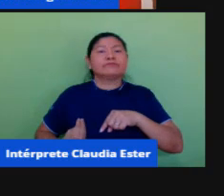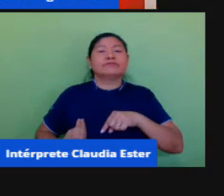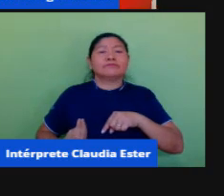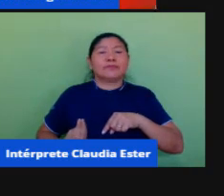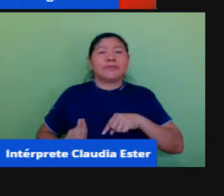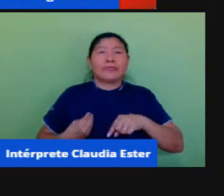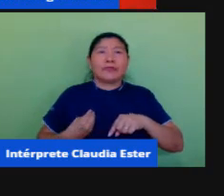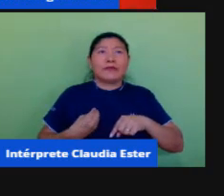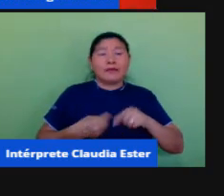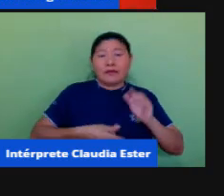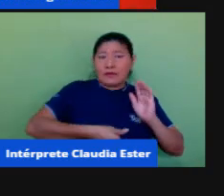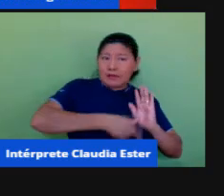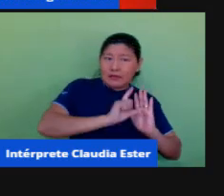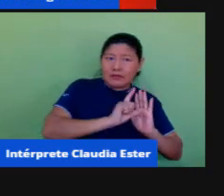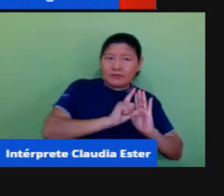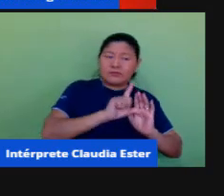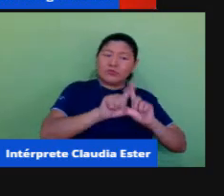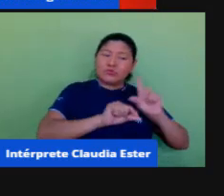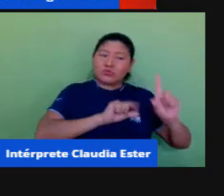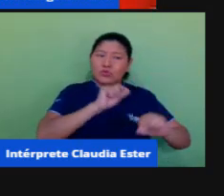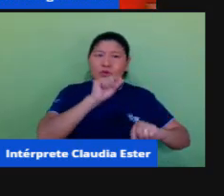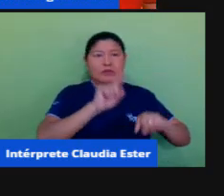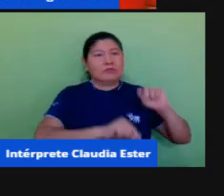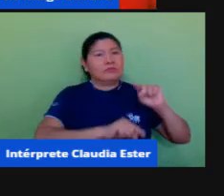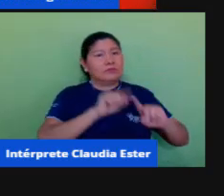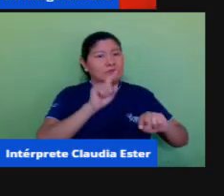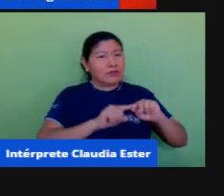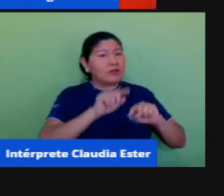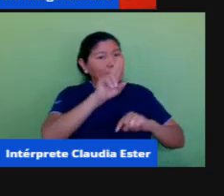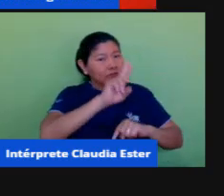esses materiais, né? Não